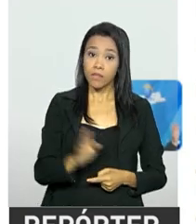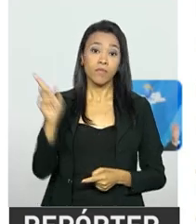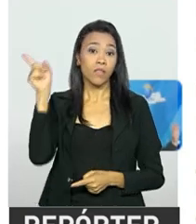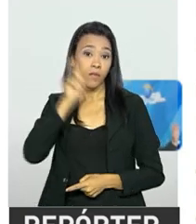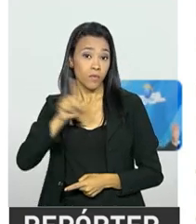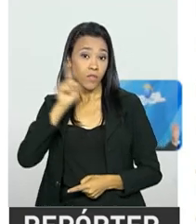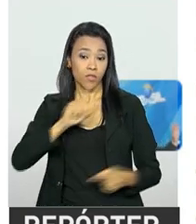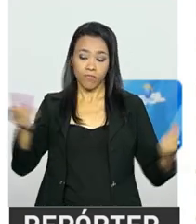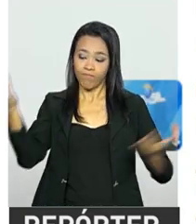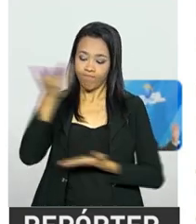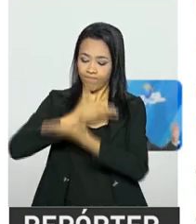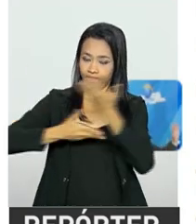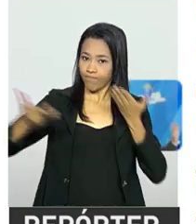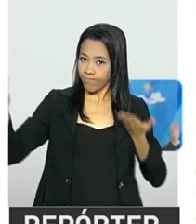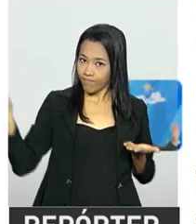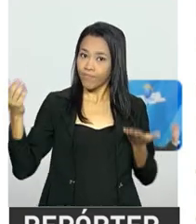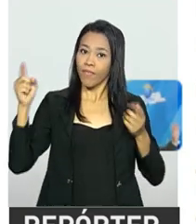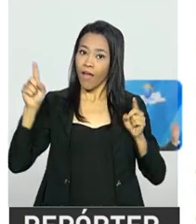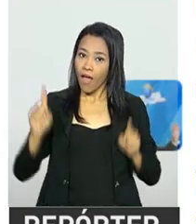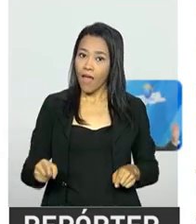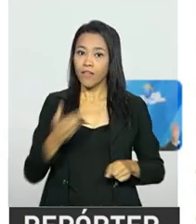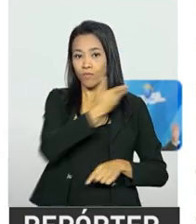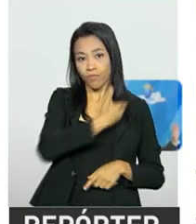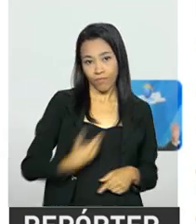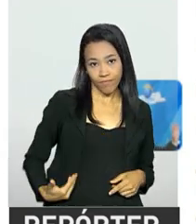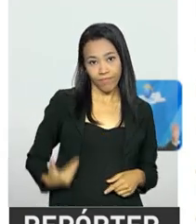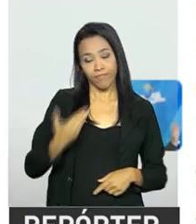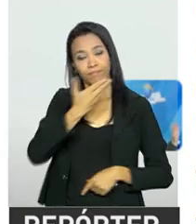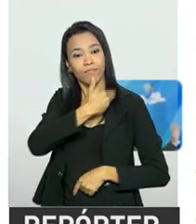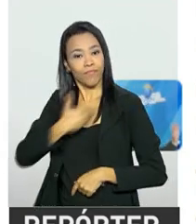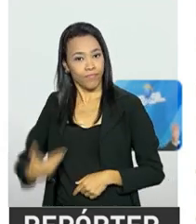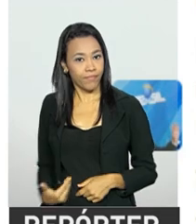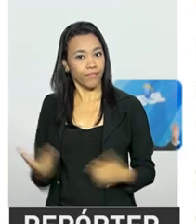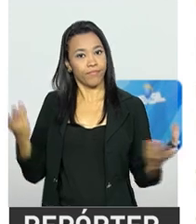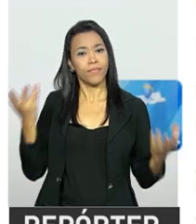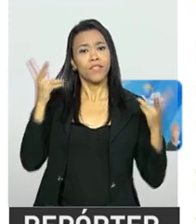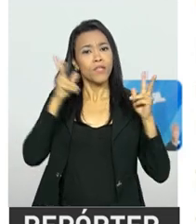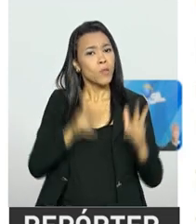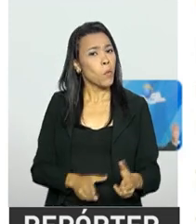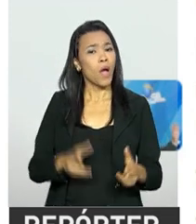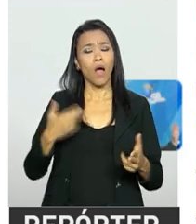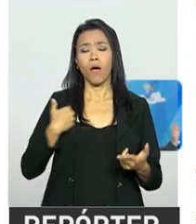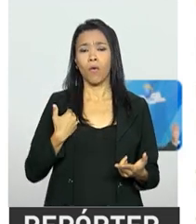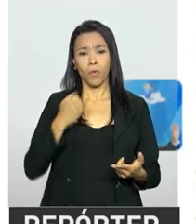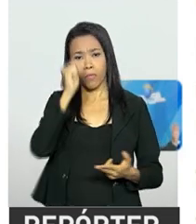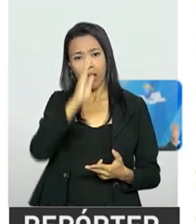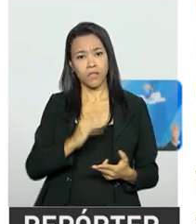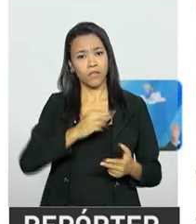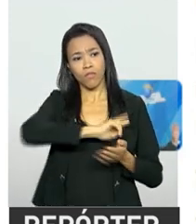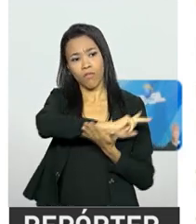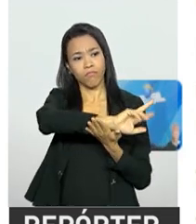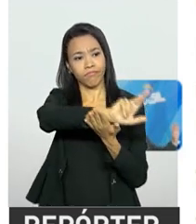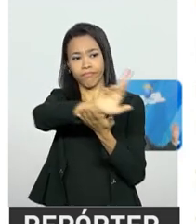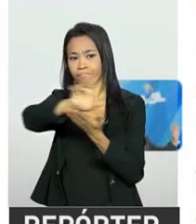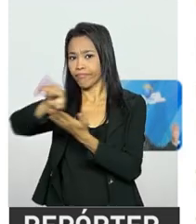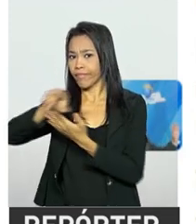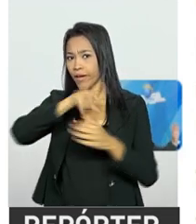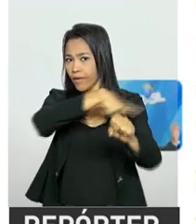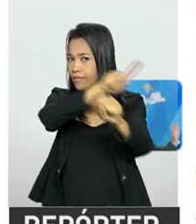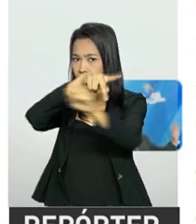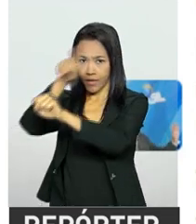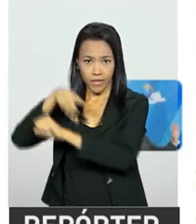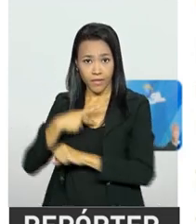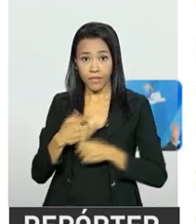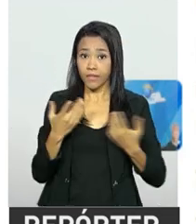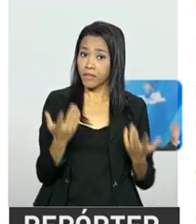relação institucional ou seja de estado para estado assim como a relação do Brasil com todos os outros países Ele disse que portanto não